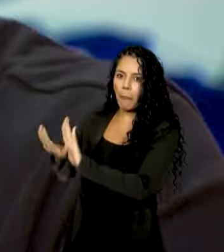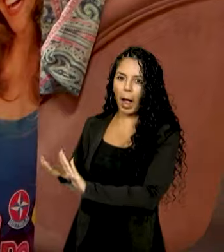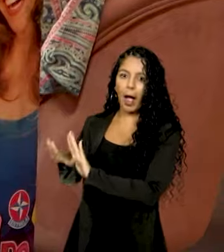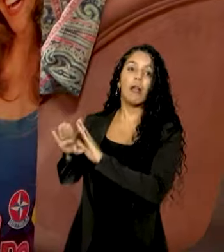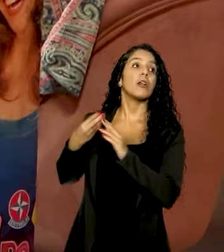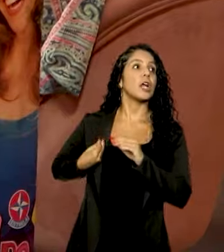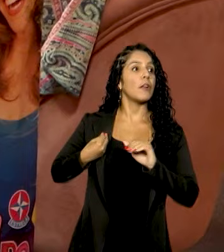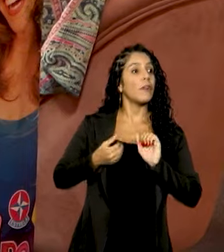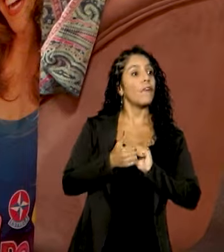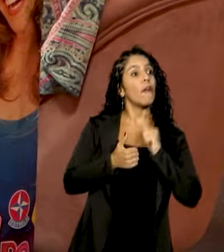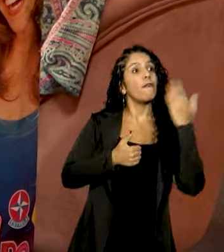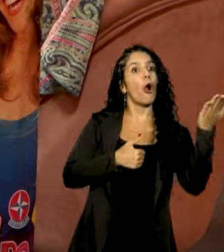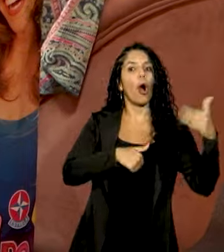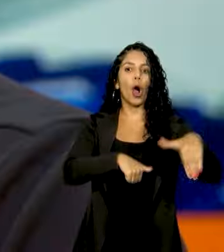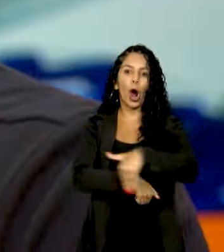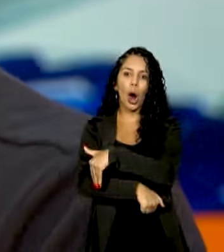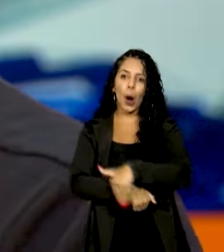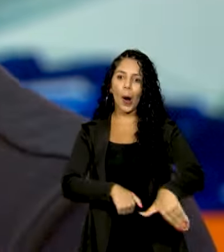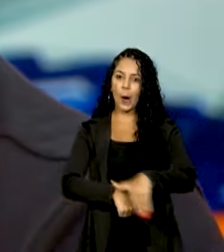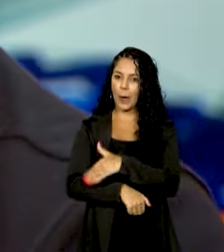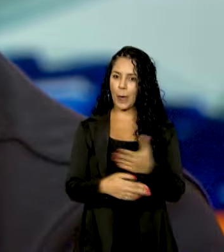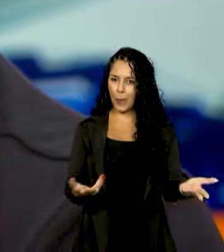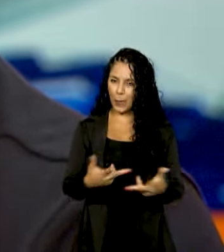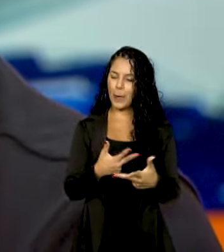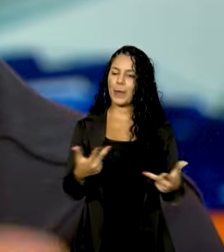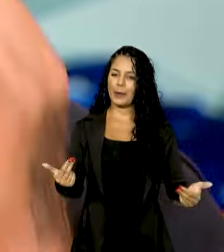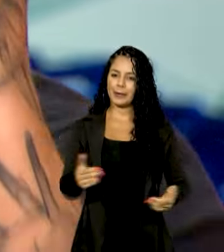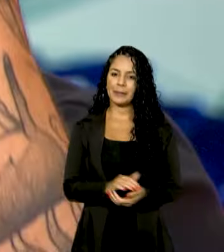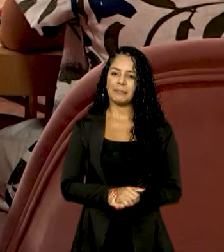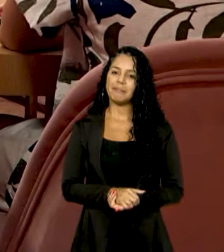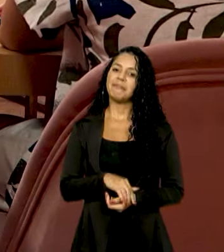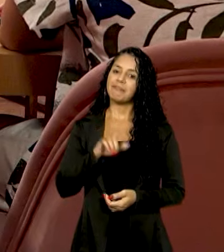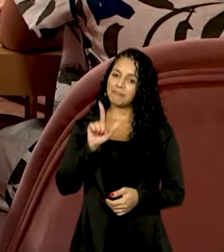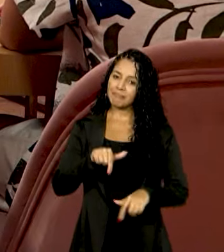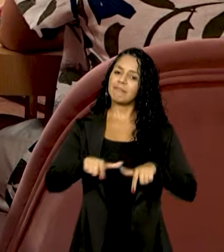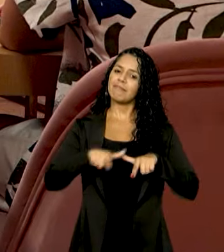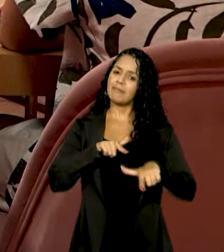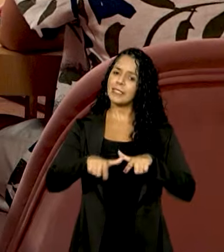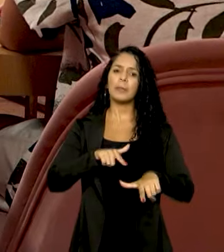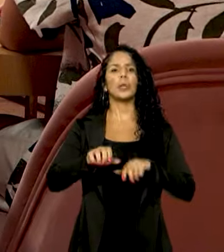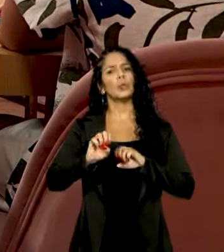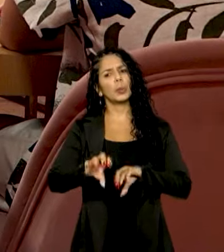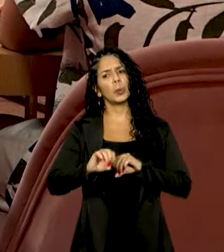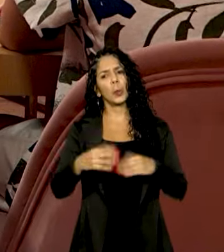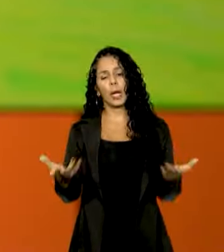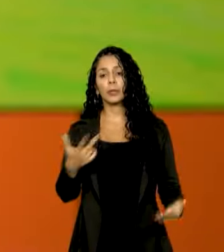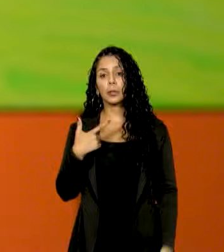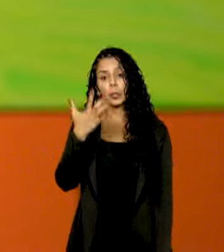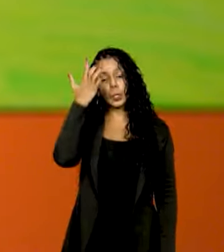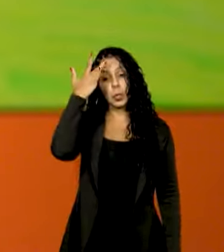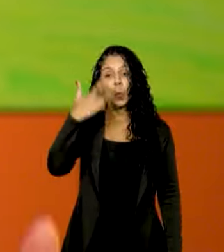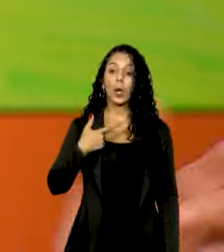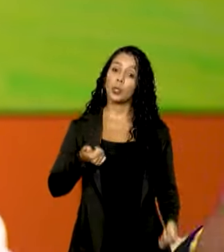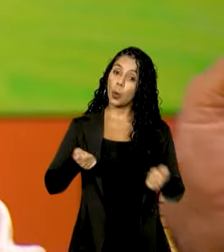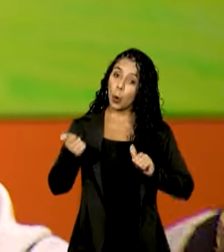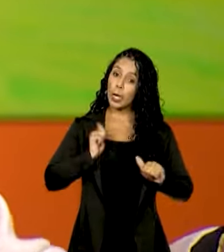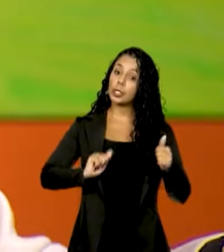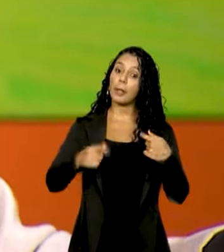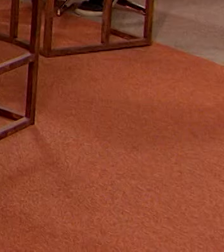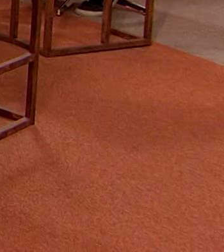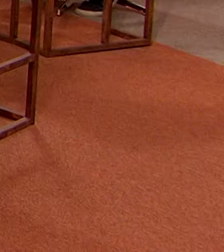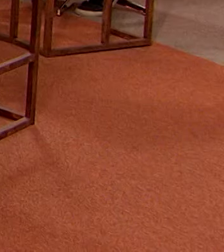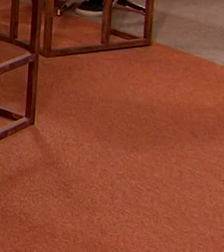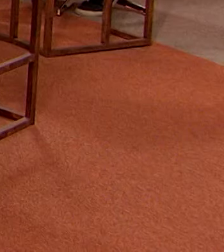fora, né? Entrar de novo no mundo de fora, né? Isso é o trabalho do educador, né, gente? O educador, eu acho que o artista tem que